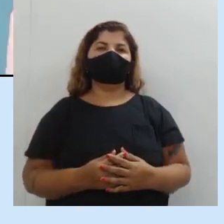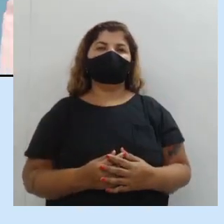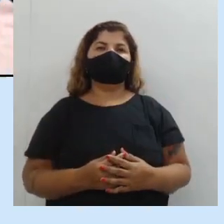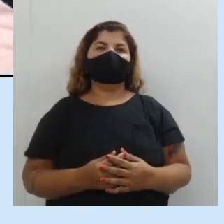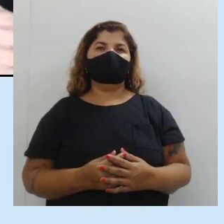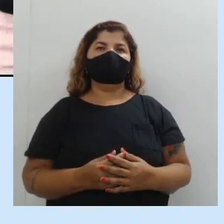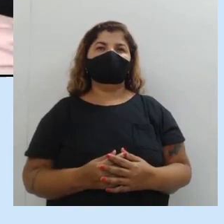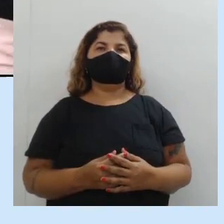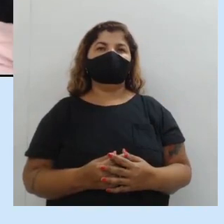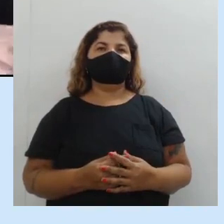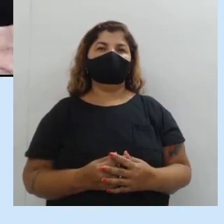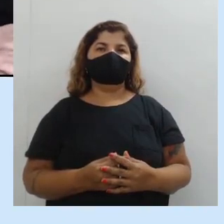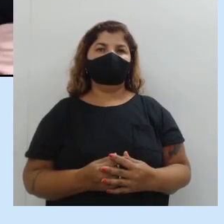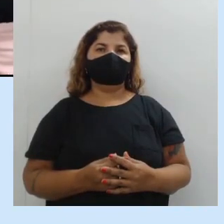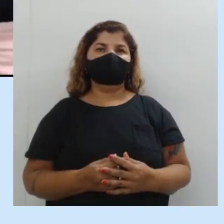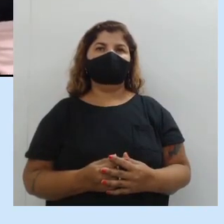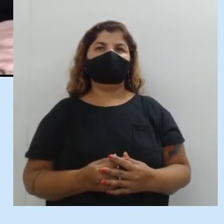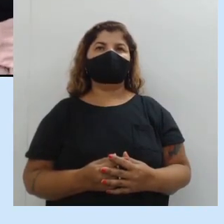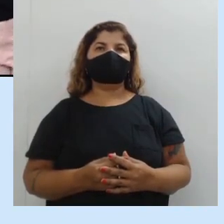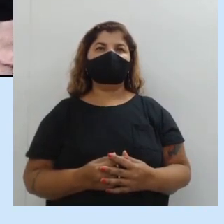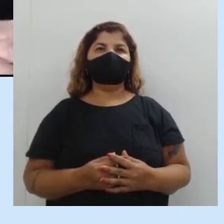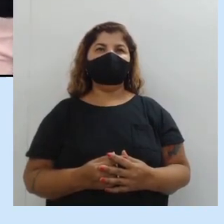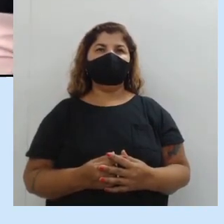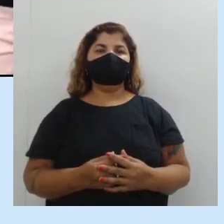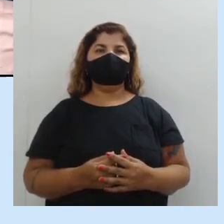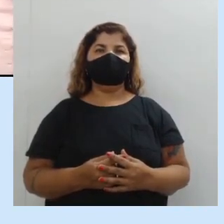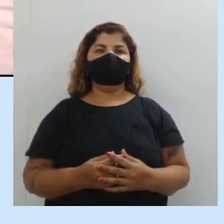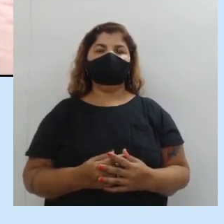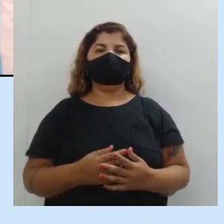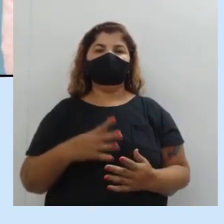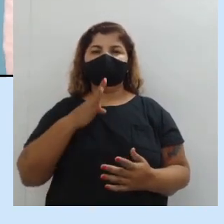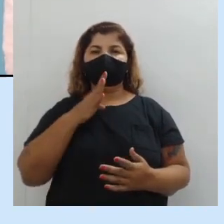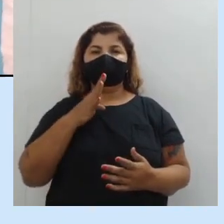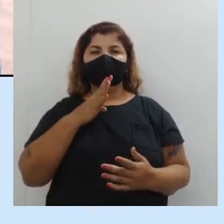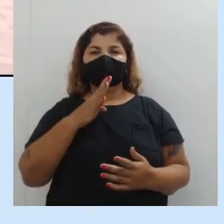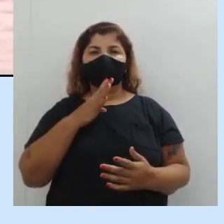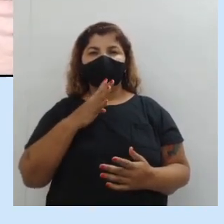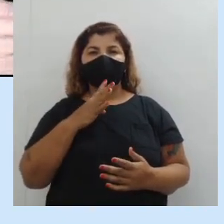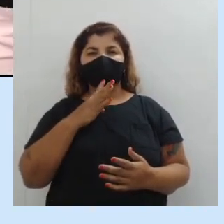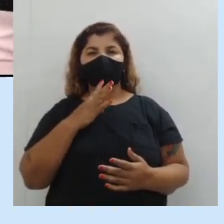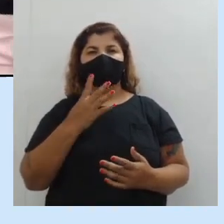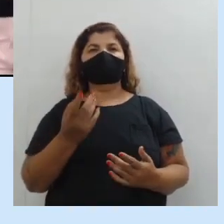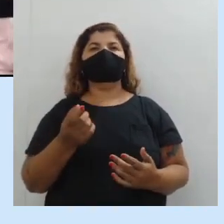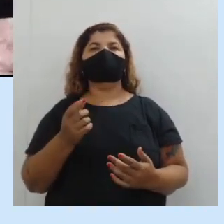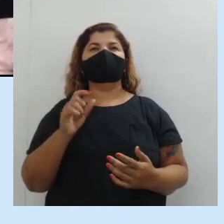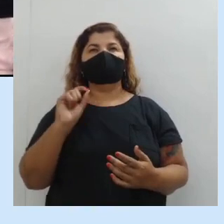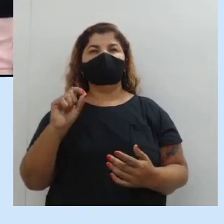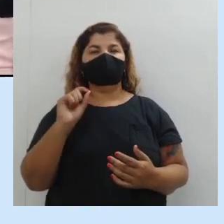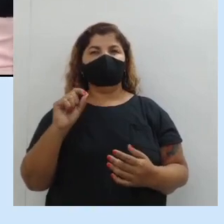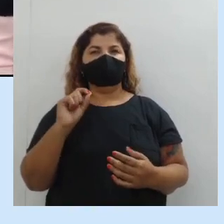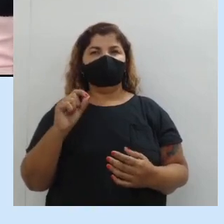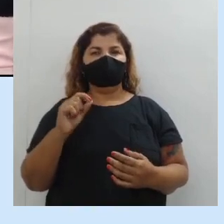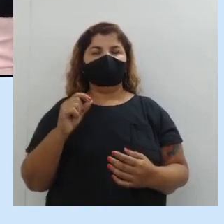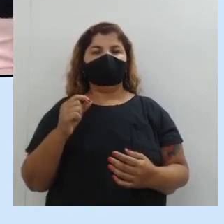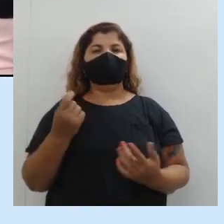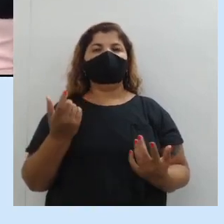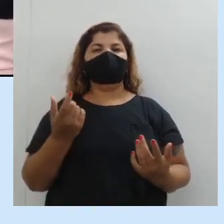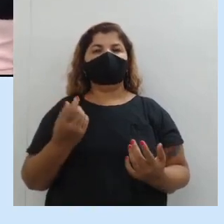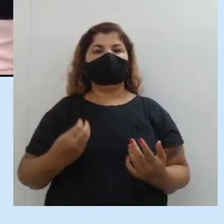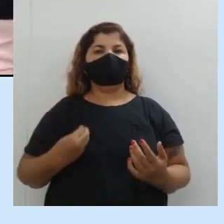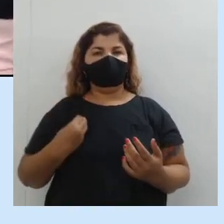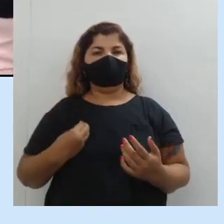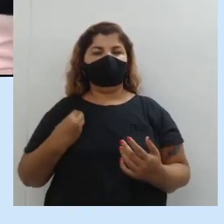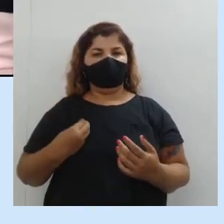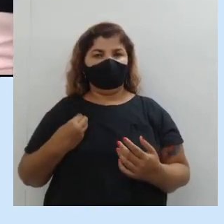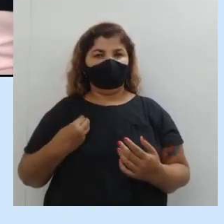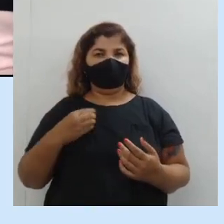Então, gente, vamos saber um pouquinho, né? Só uma breve, né, biografia de Lima